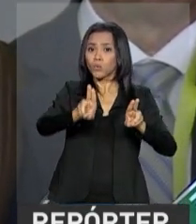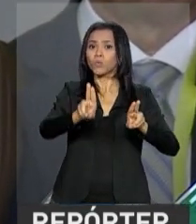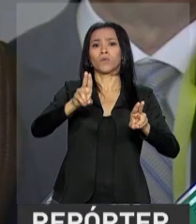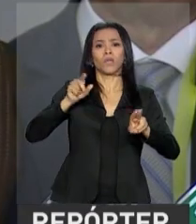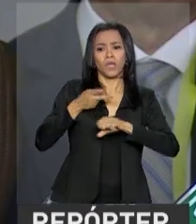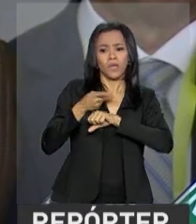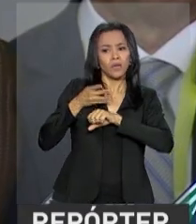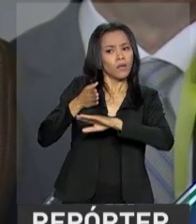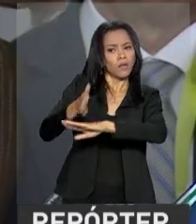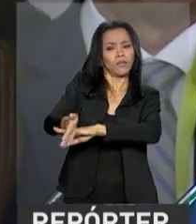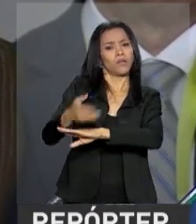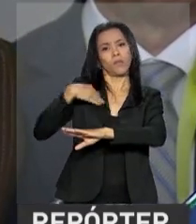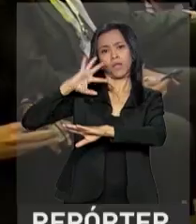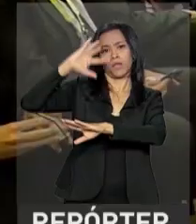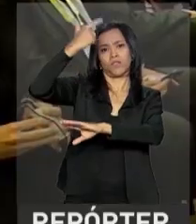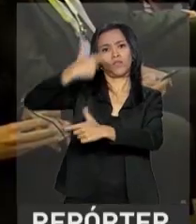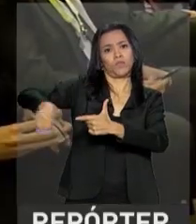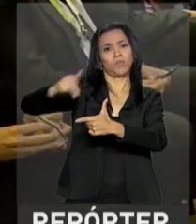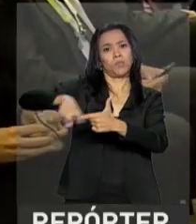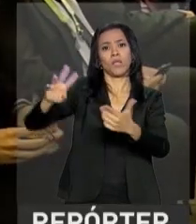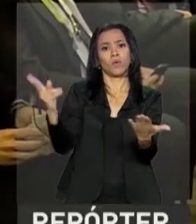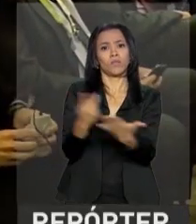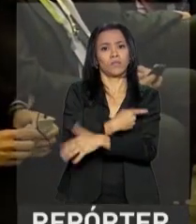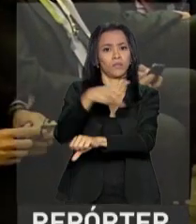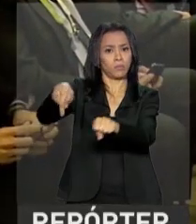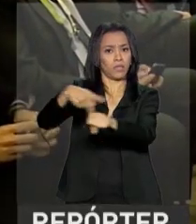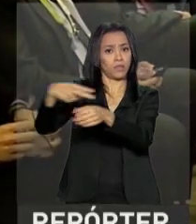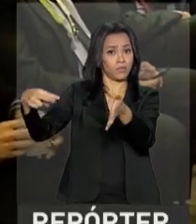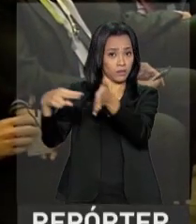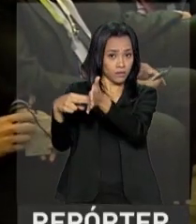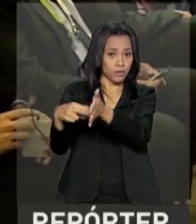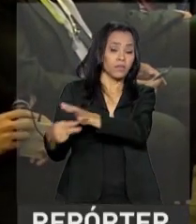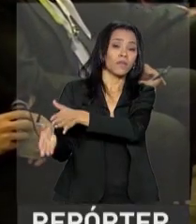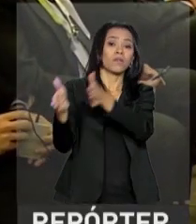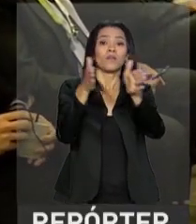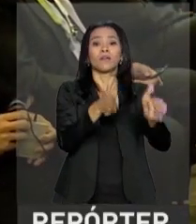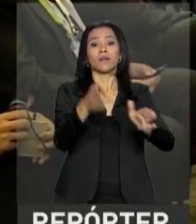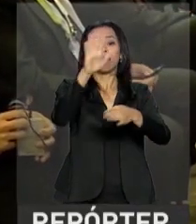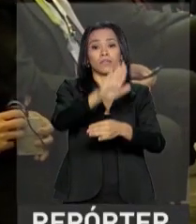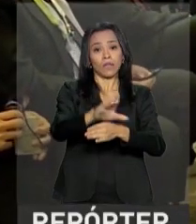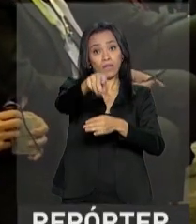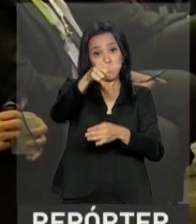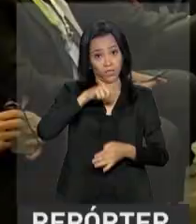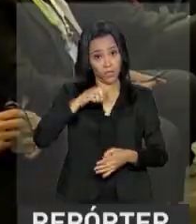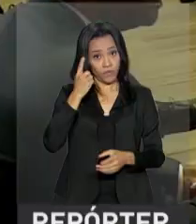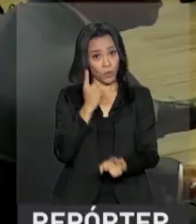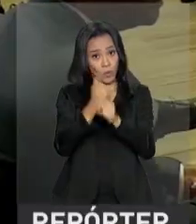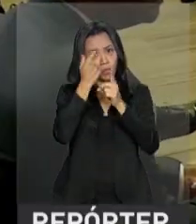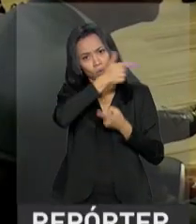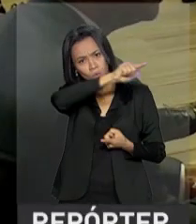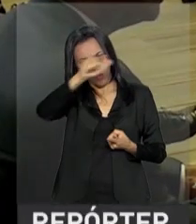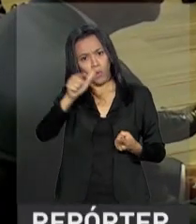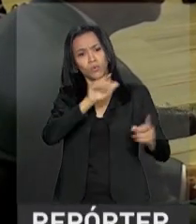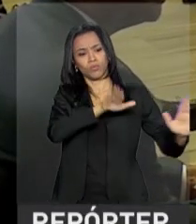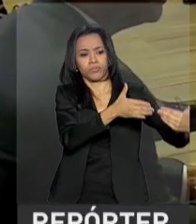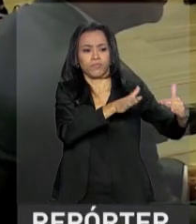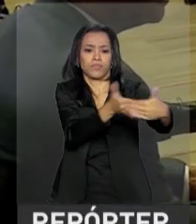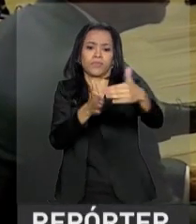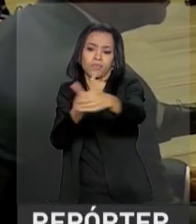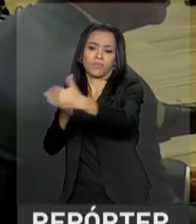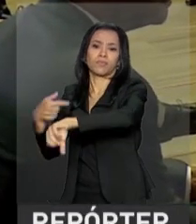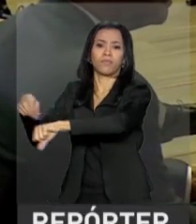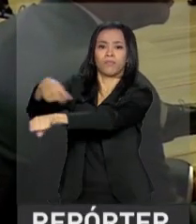resolver o conflito da Síria. Às margens do encontro, Michel Temer teve reuniões bilaterais com